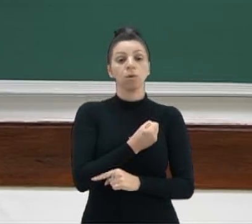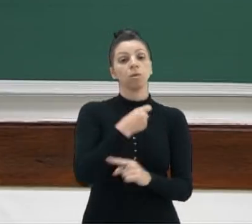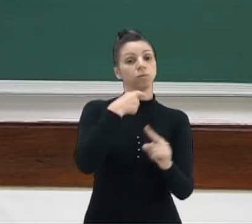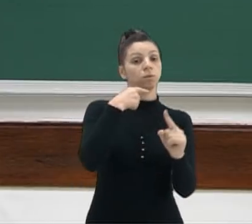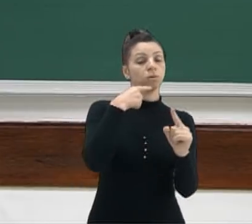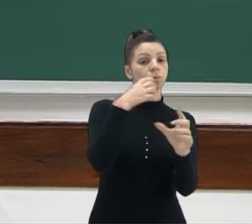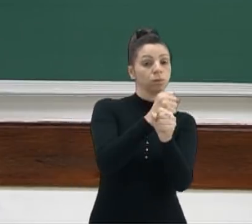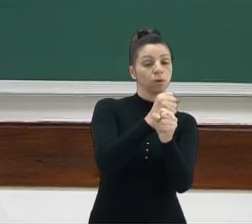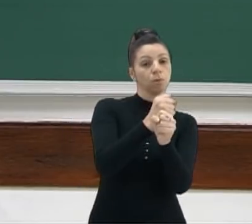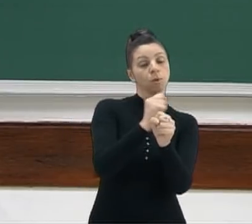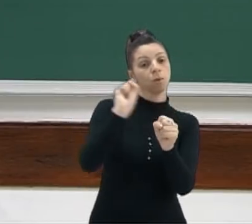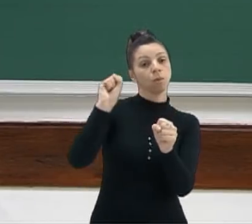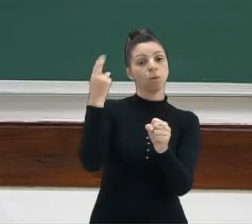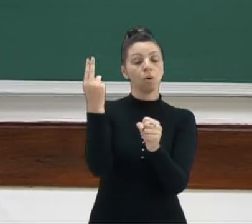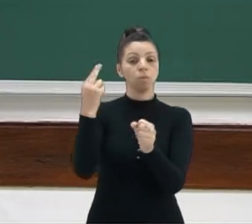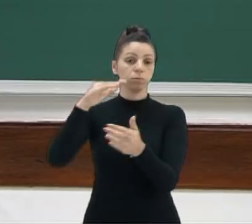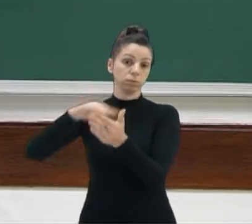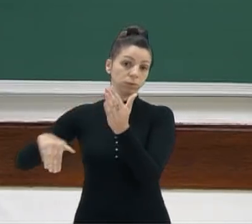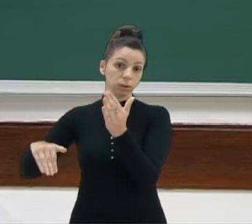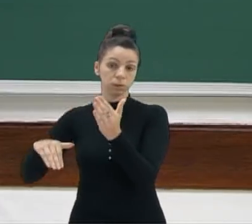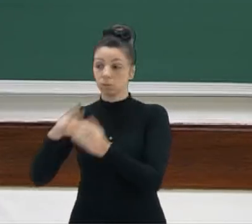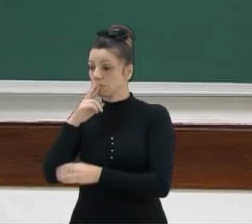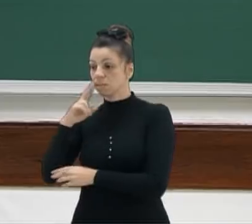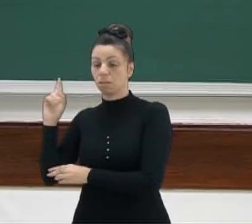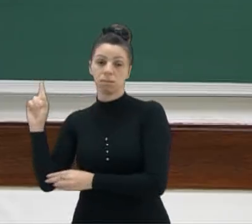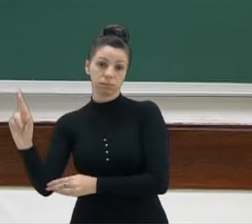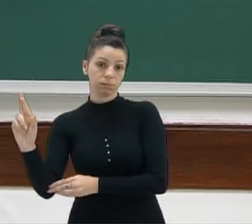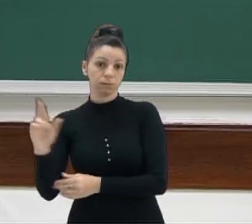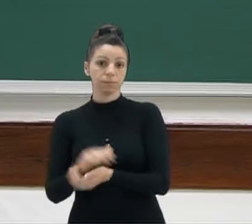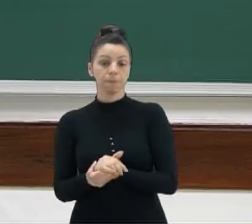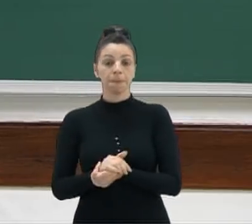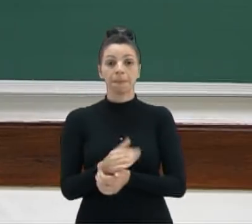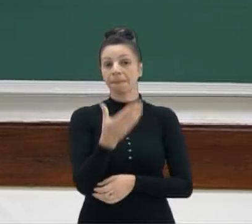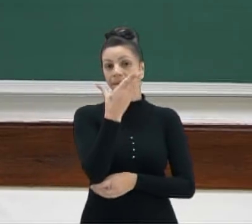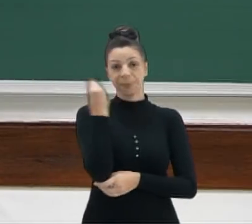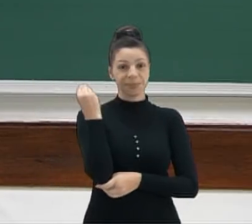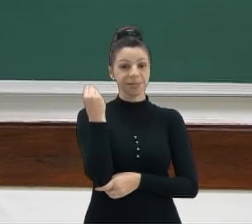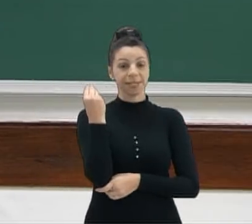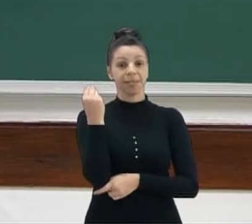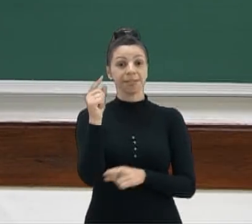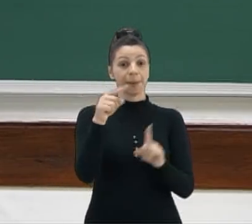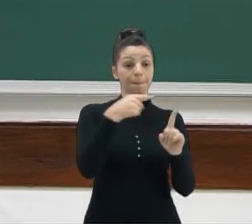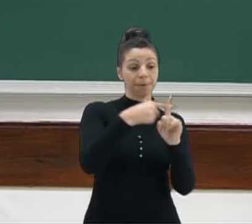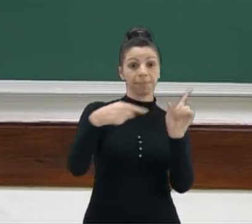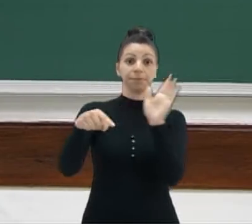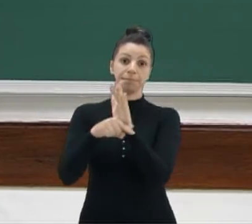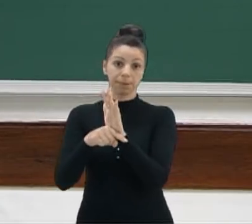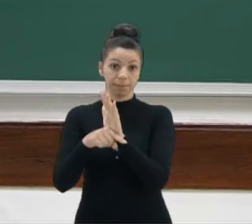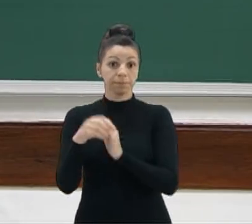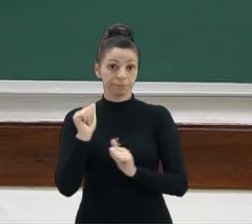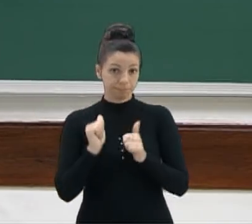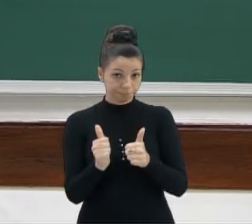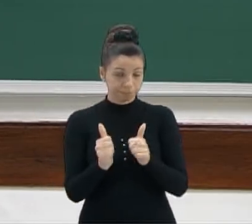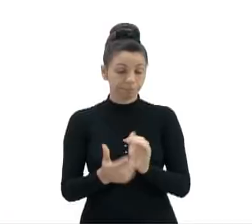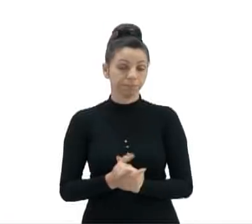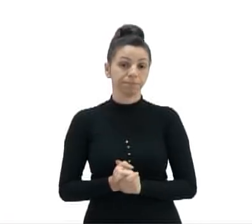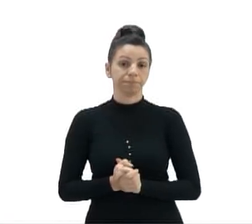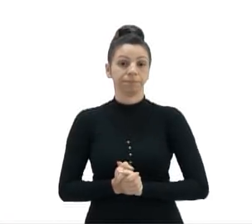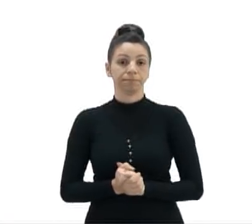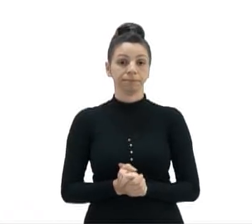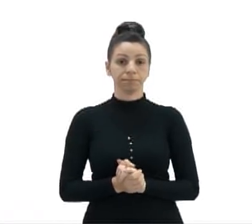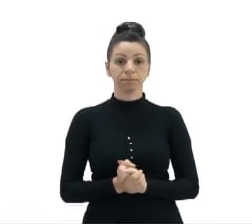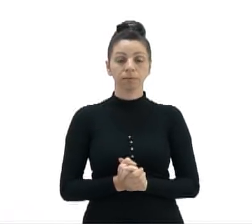subtraio e coloco a resposta. Não esqueçam do sinal. Vamos continuar? Outro